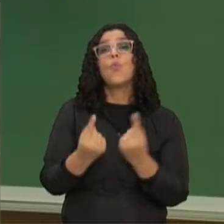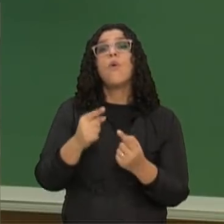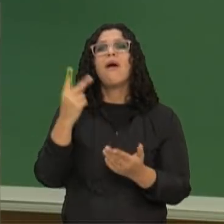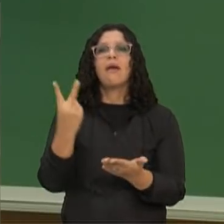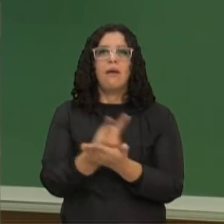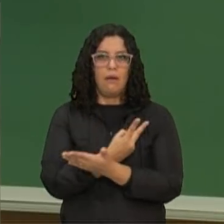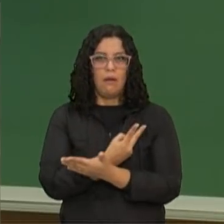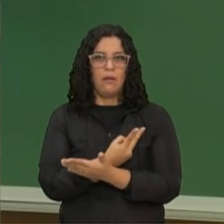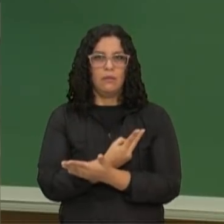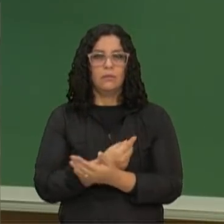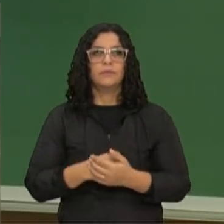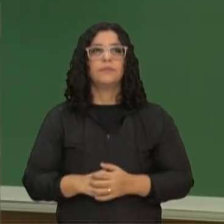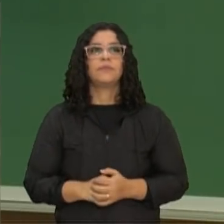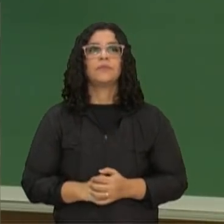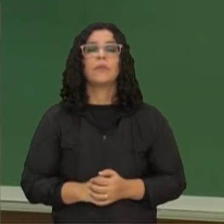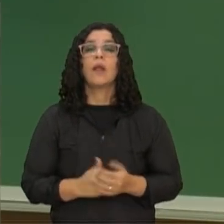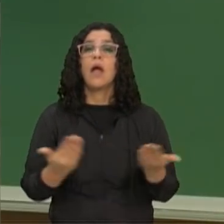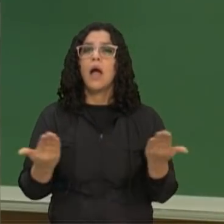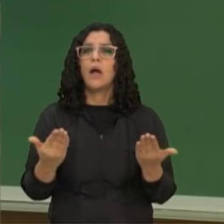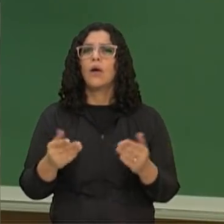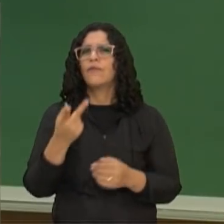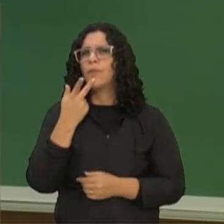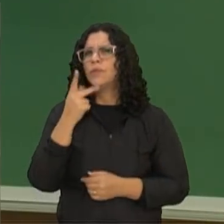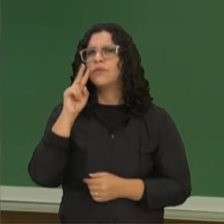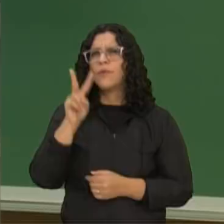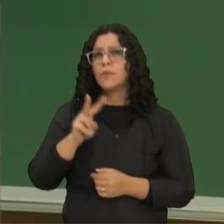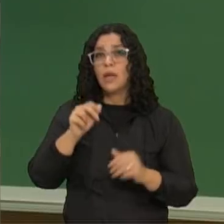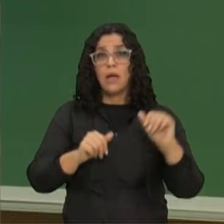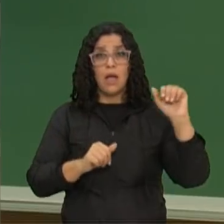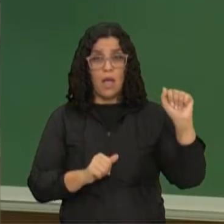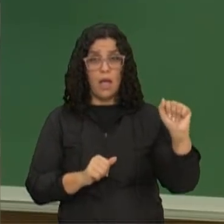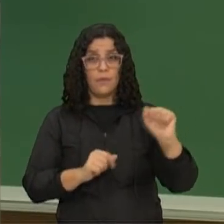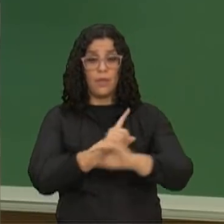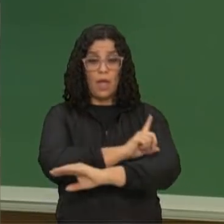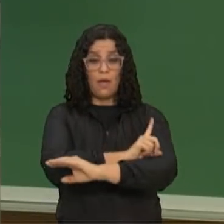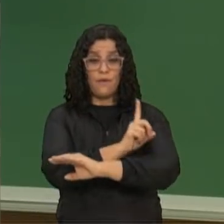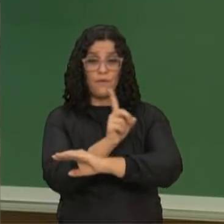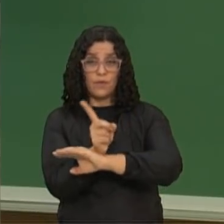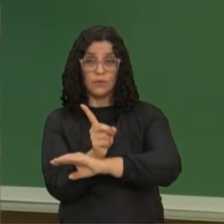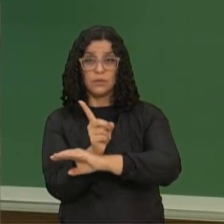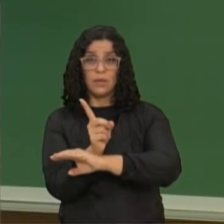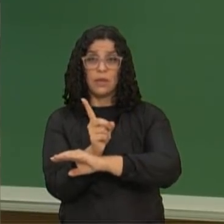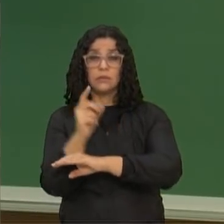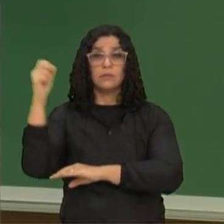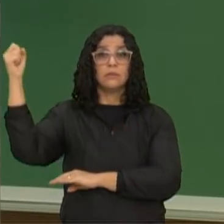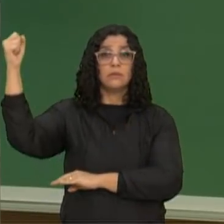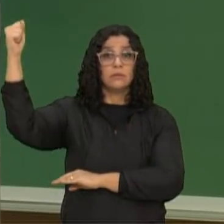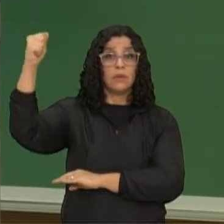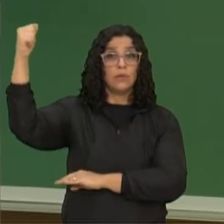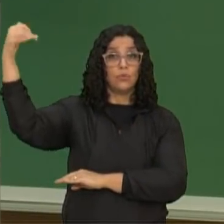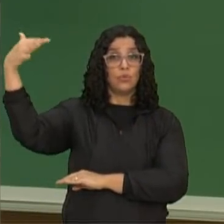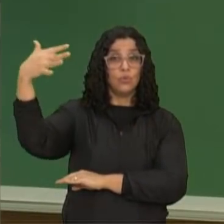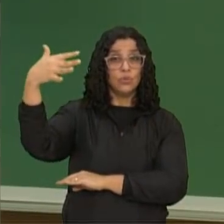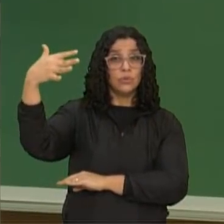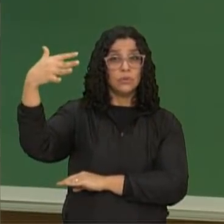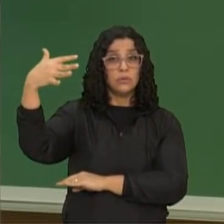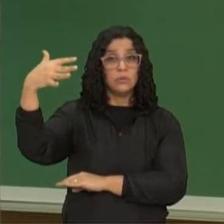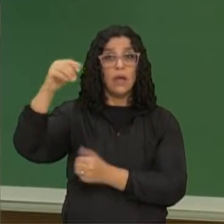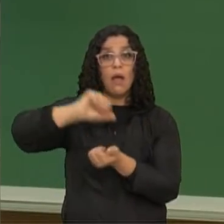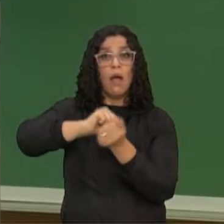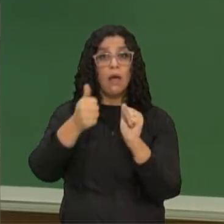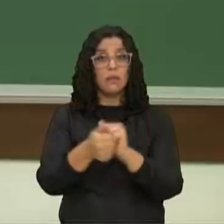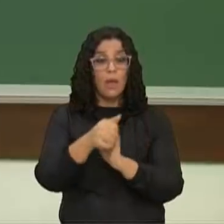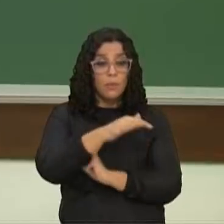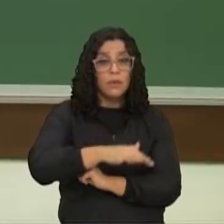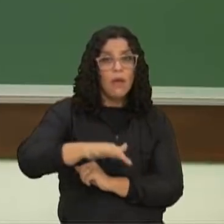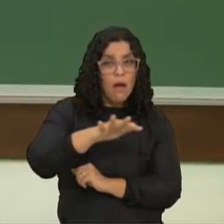Vamos então ali às opções. Vamos ali na letra A. A velocidade da luz é adaptável a cada meio. Bom, o que temos aqui